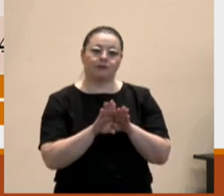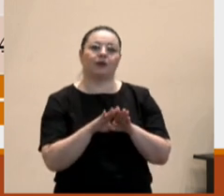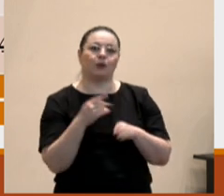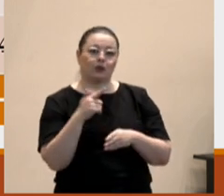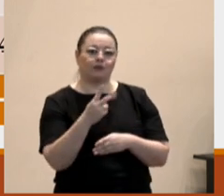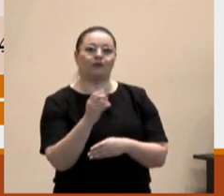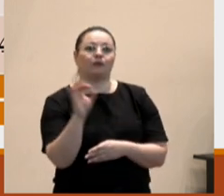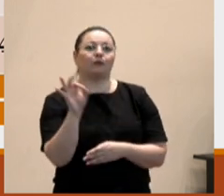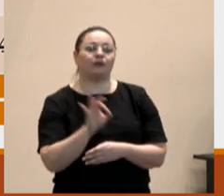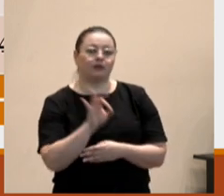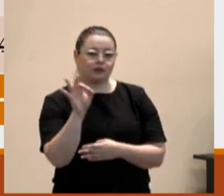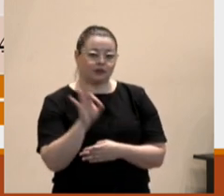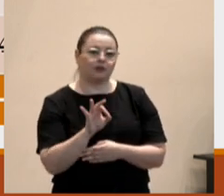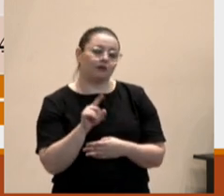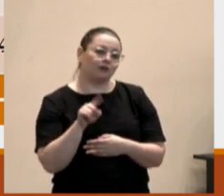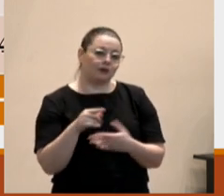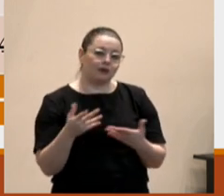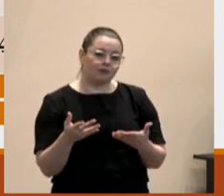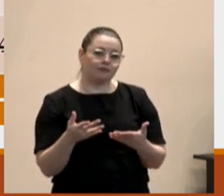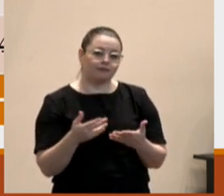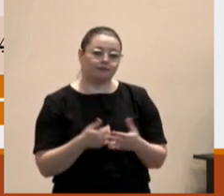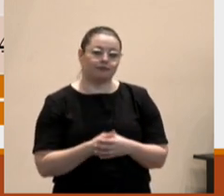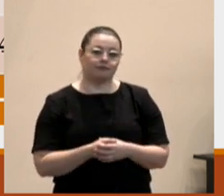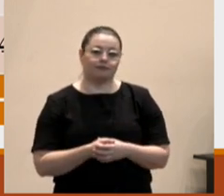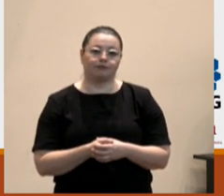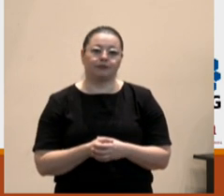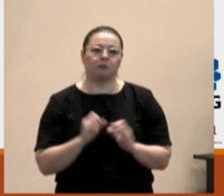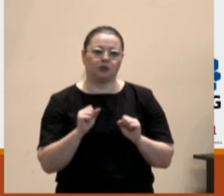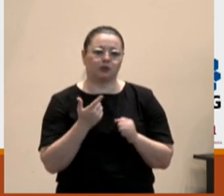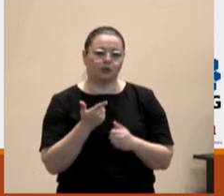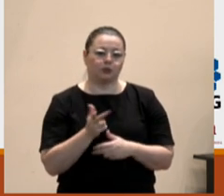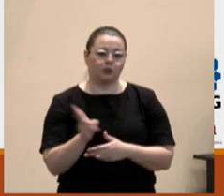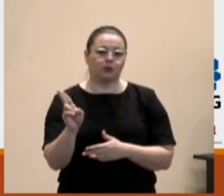a legislação exige que seja cobrado. Próximo.